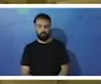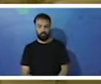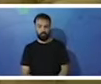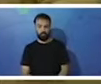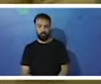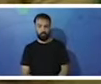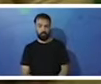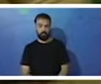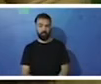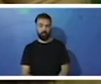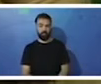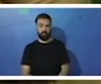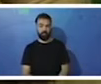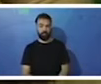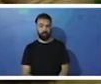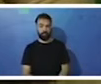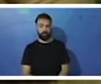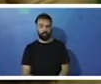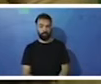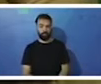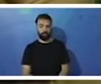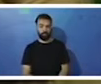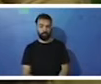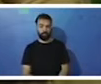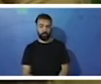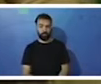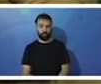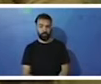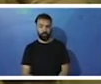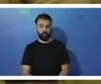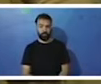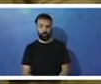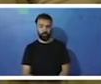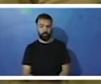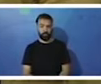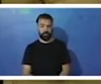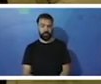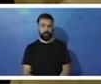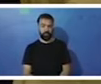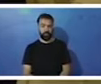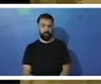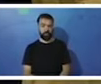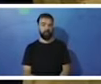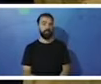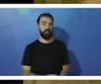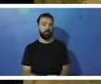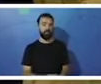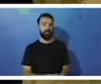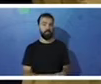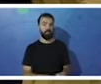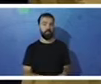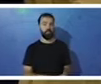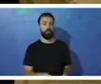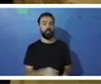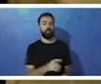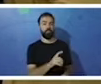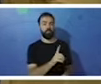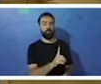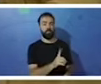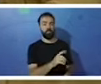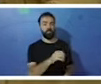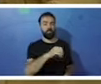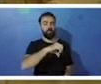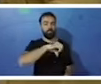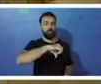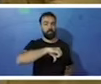cabem de 2? Quantos grupos de 2 cabem em 19? Quantos